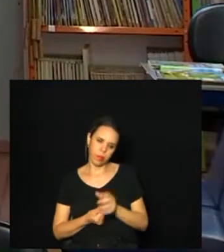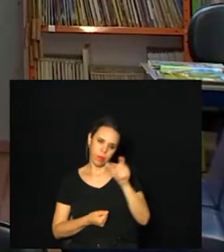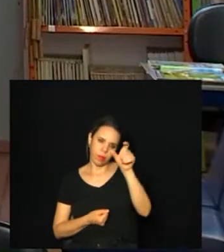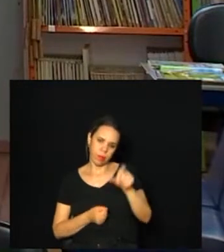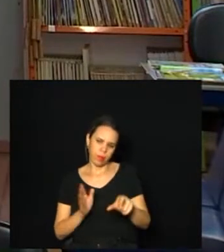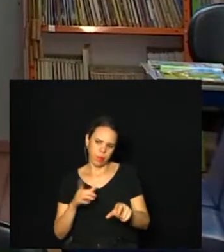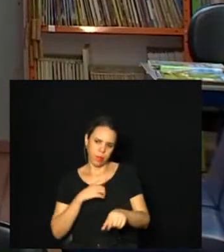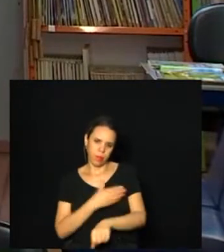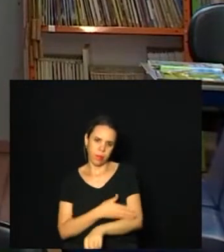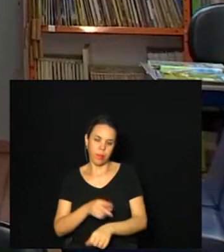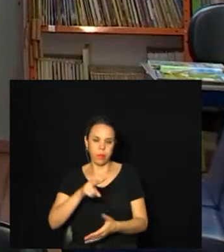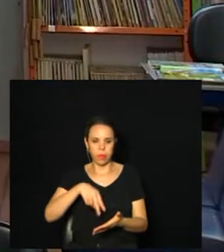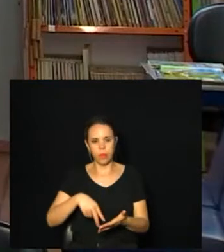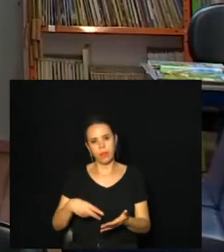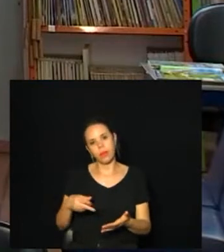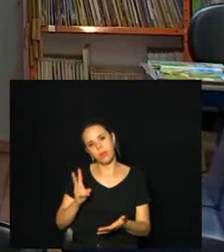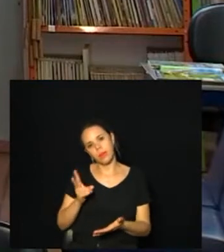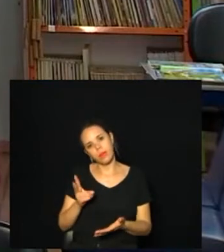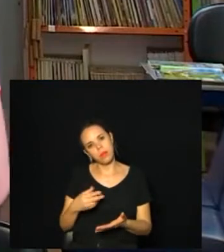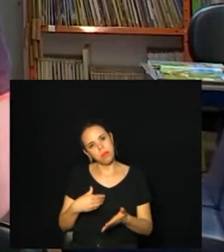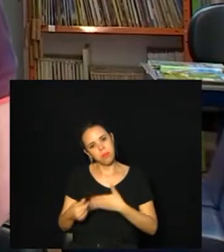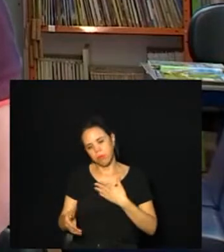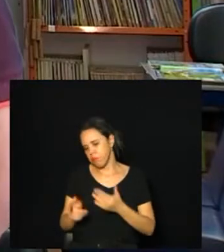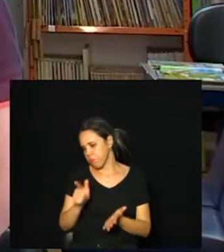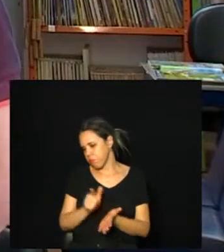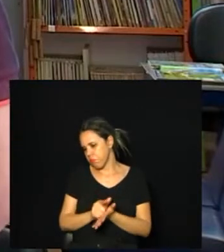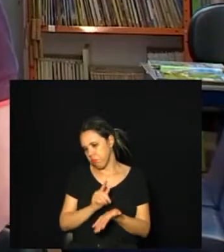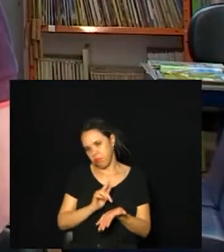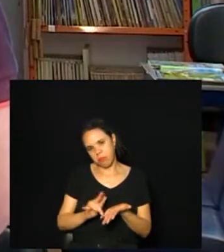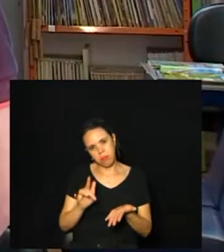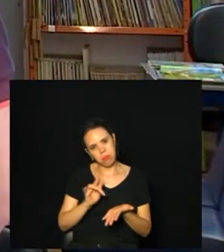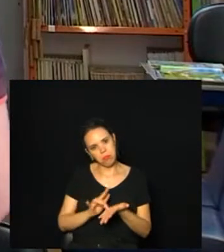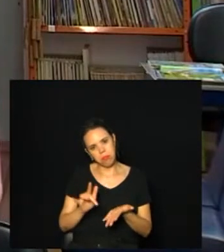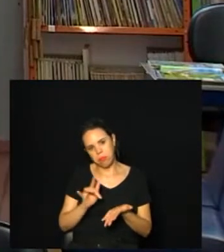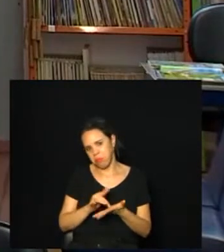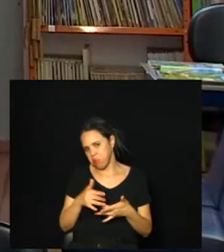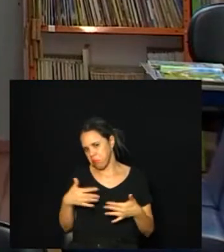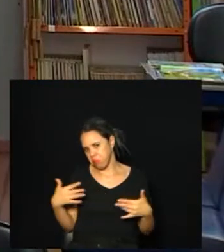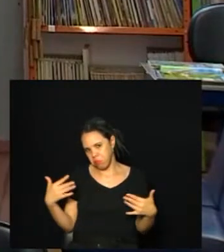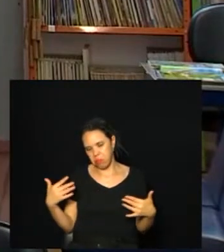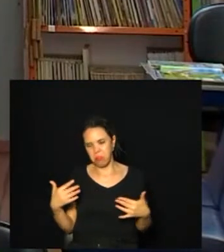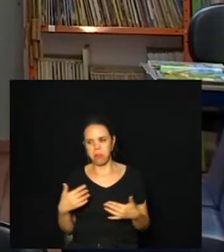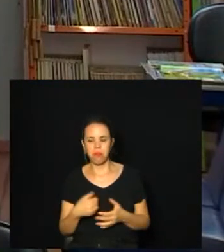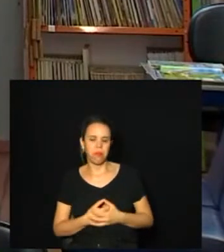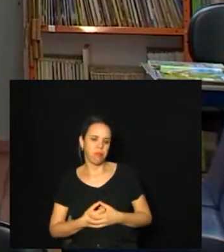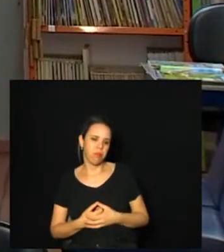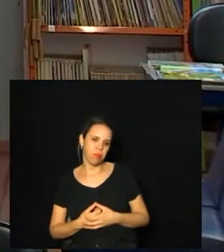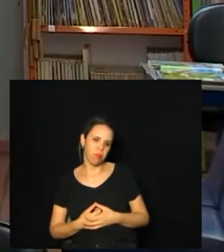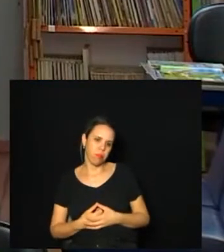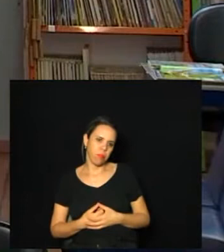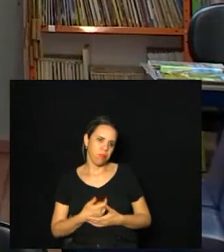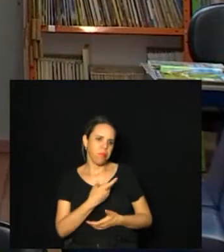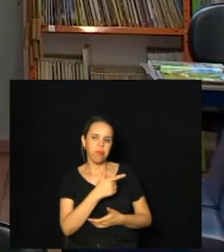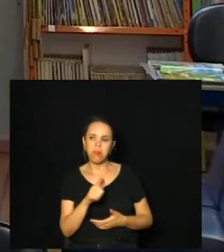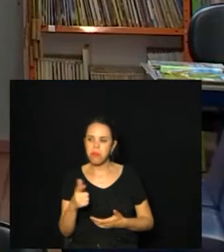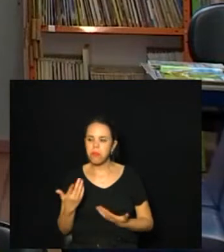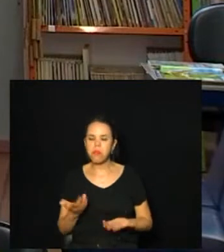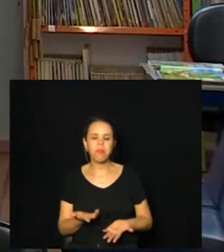já tinha o costume de ler, ela vai ler seja no papel ou seja num tablet, num PDF, né, Wellington? E para quem não